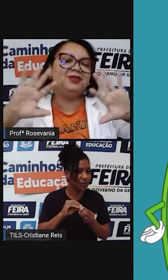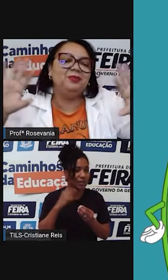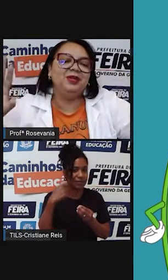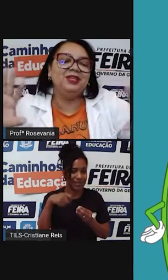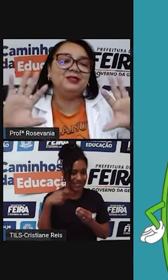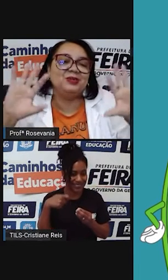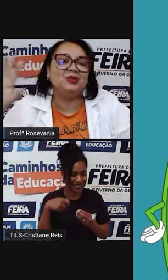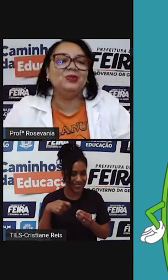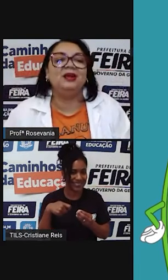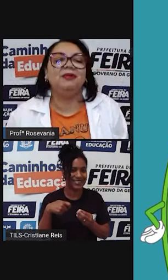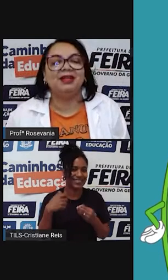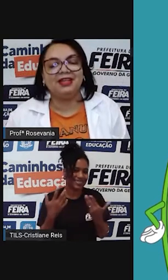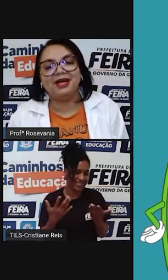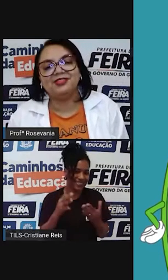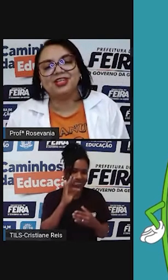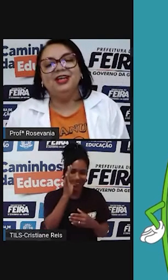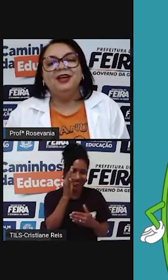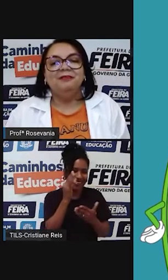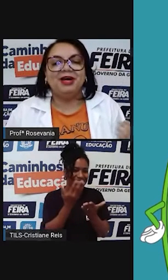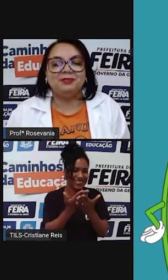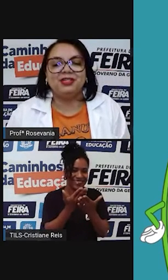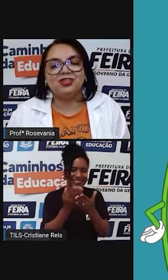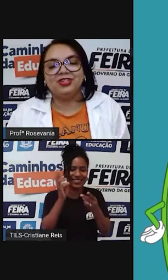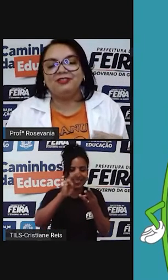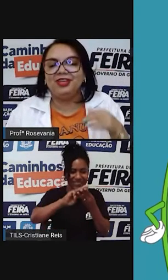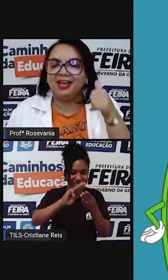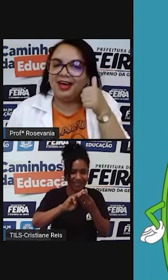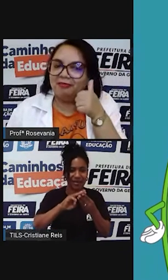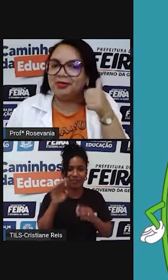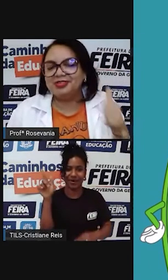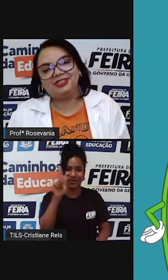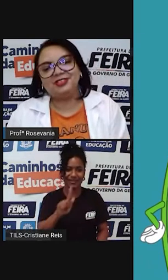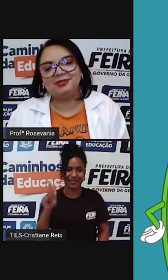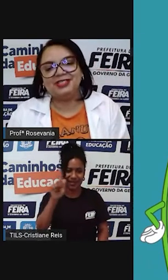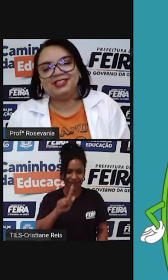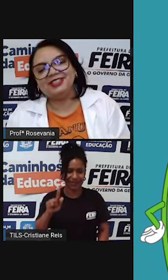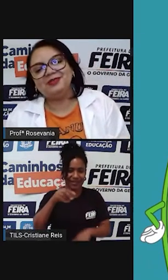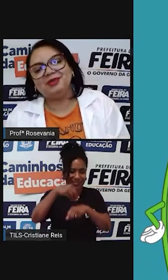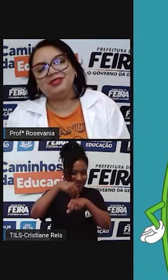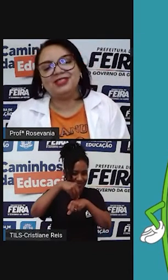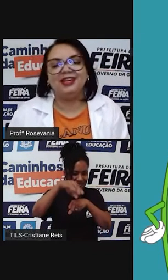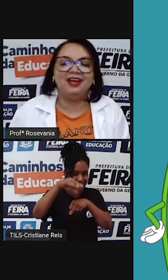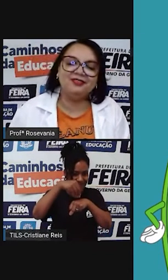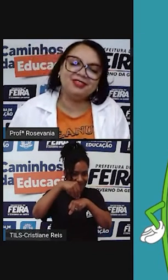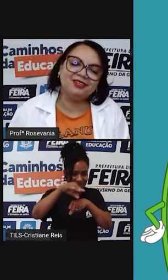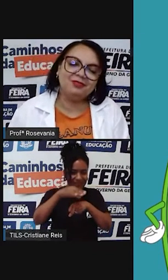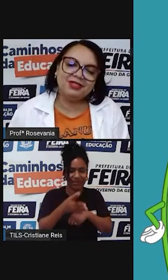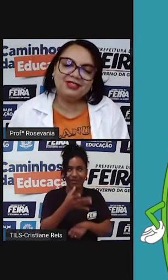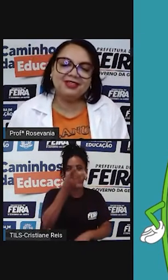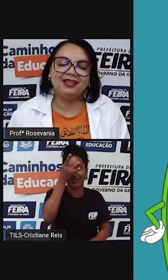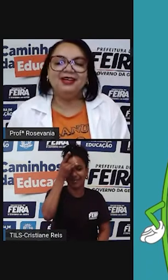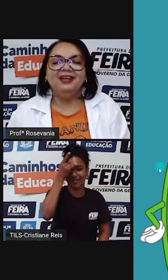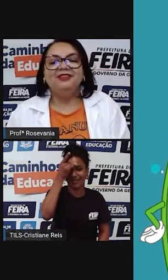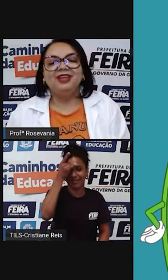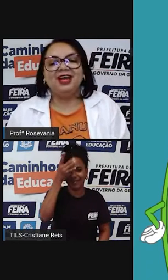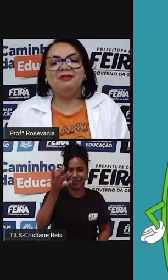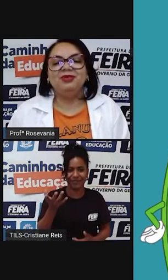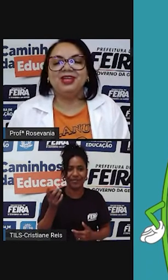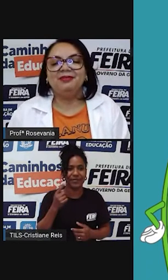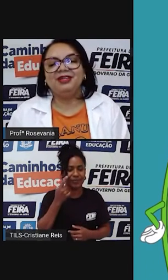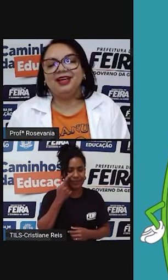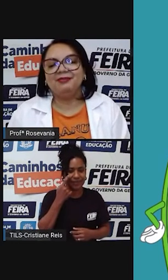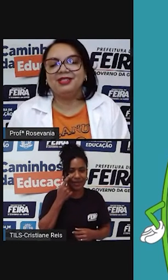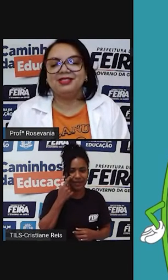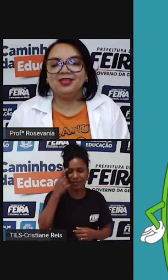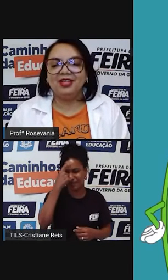vocês precisam aprender isso tudo lá para matemática, mas para geografia, a Pro já deu esse macetezinho para você, aí você não precisa, né, ficar